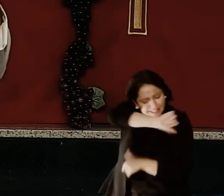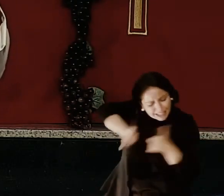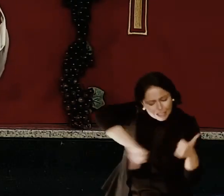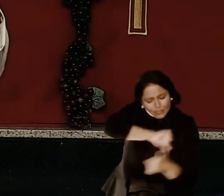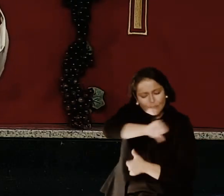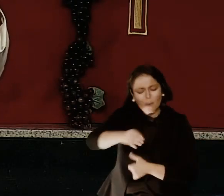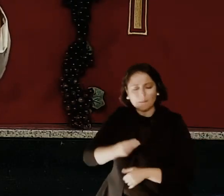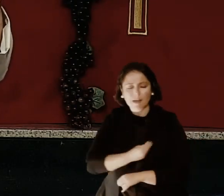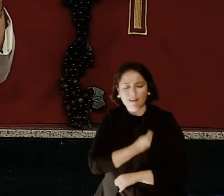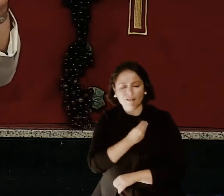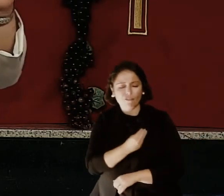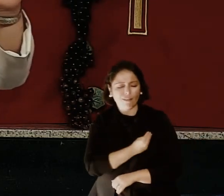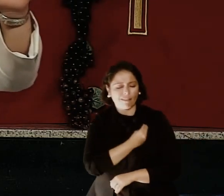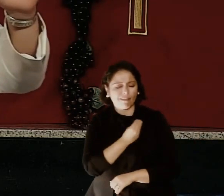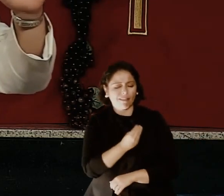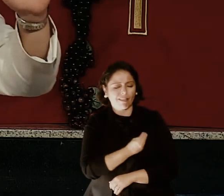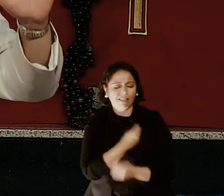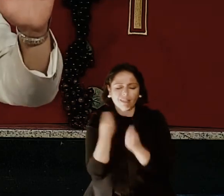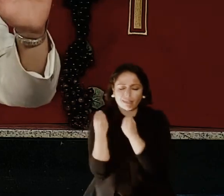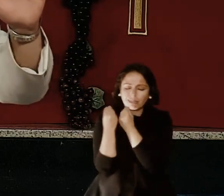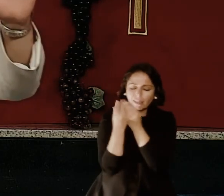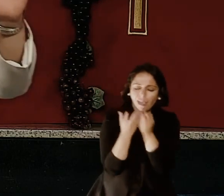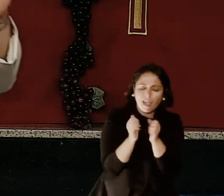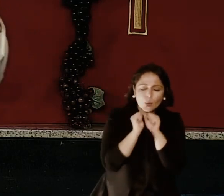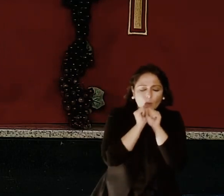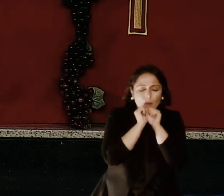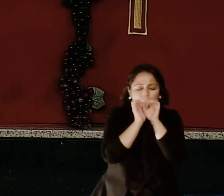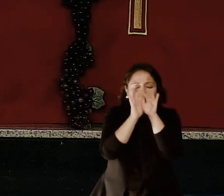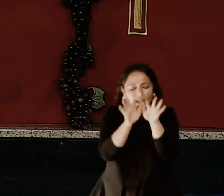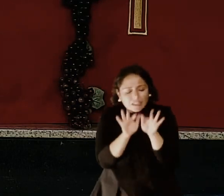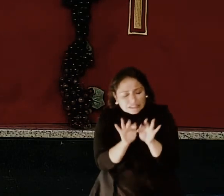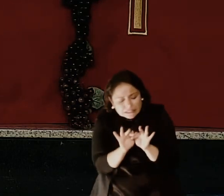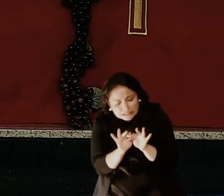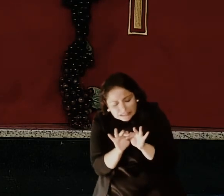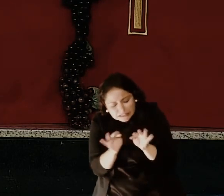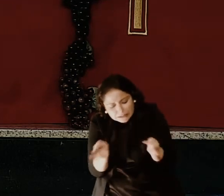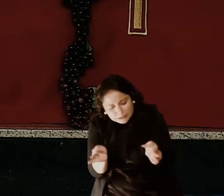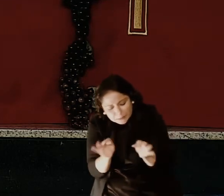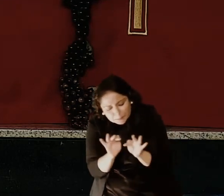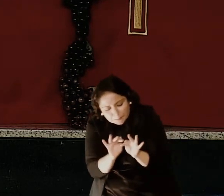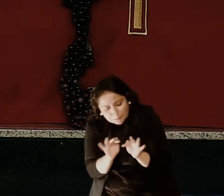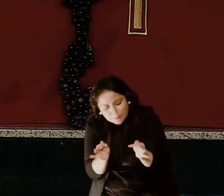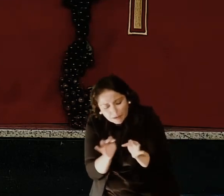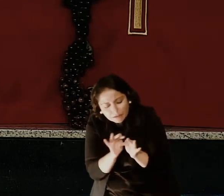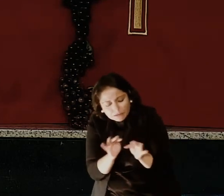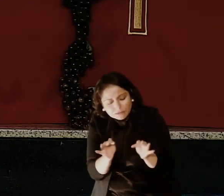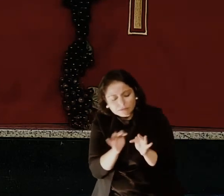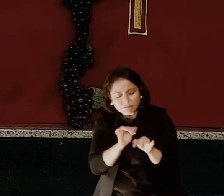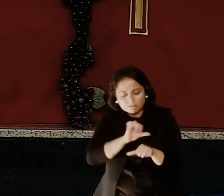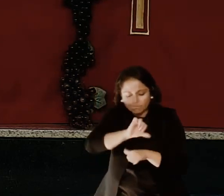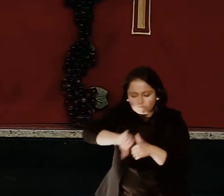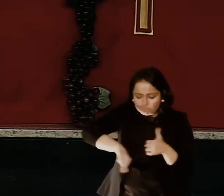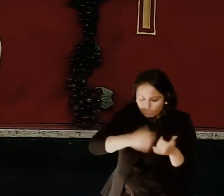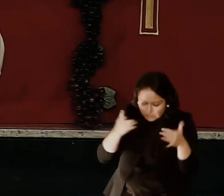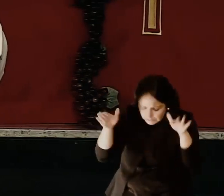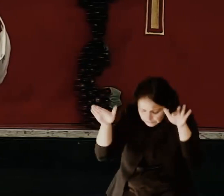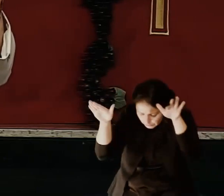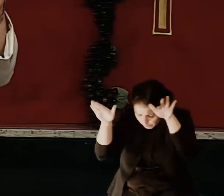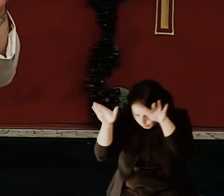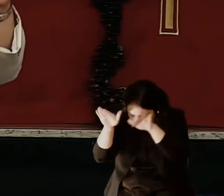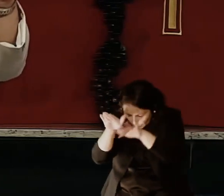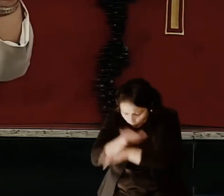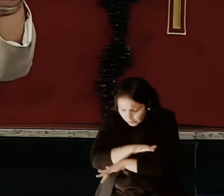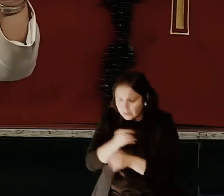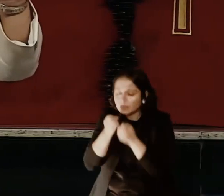luz, da altivez para a humildade, da soberba para a humilhação,